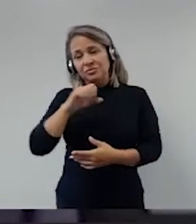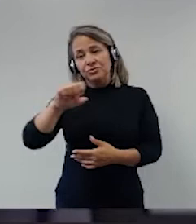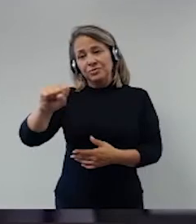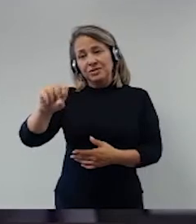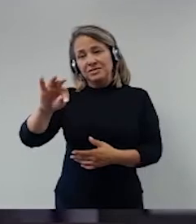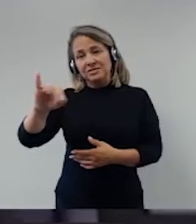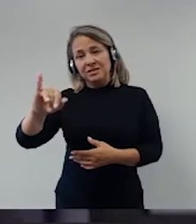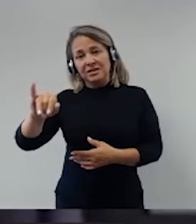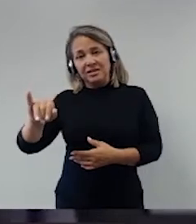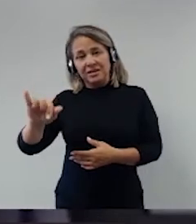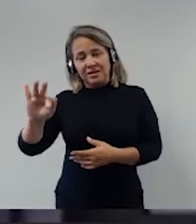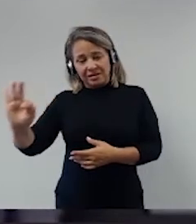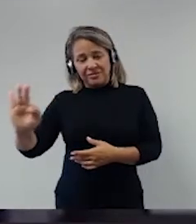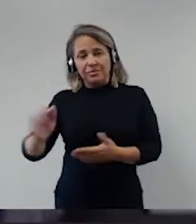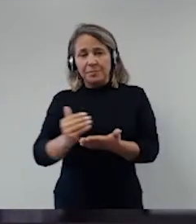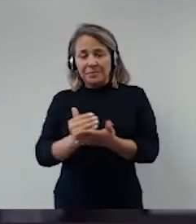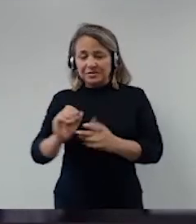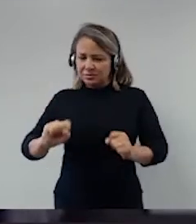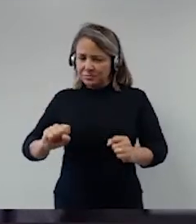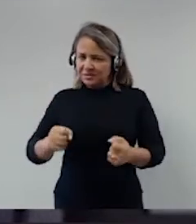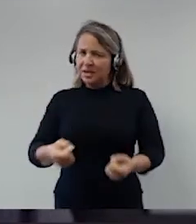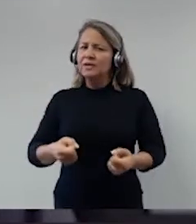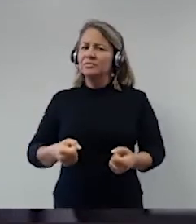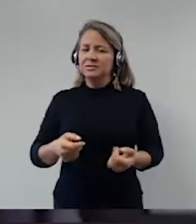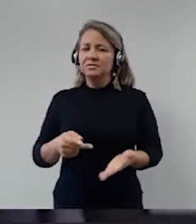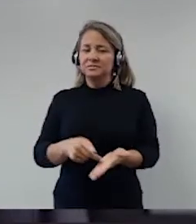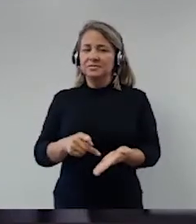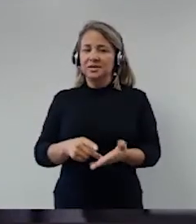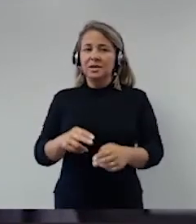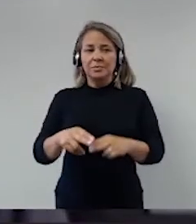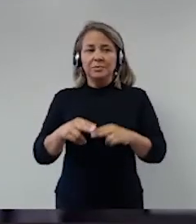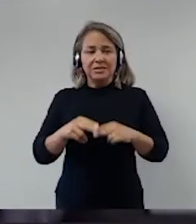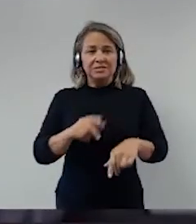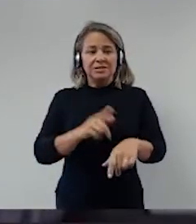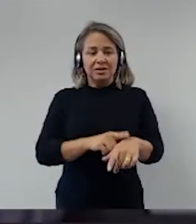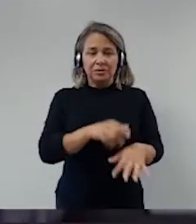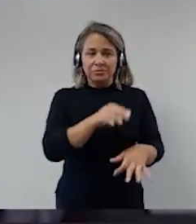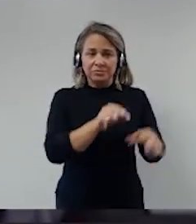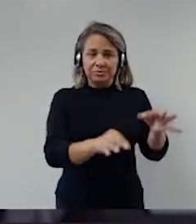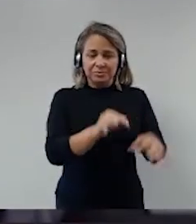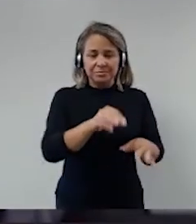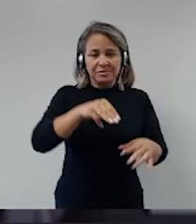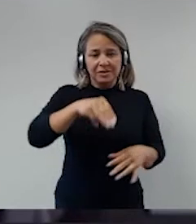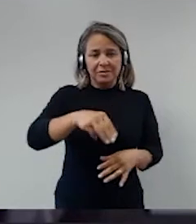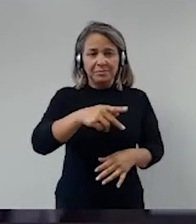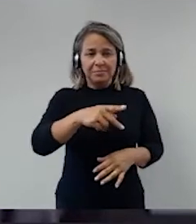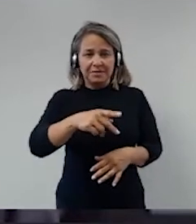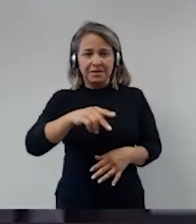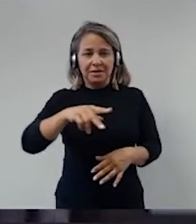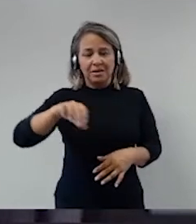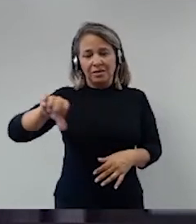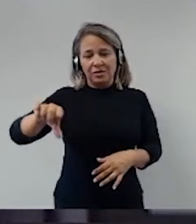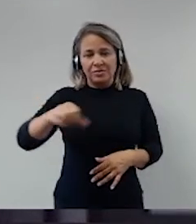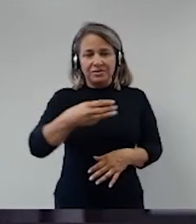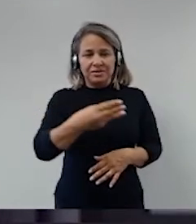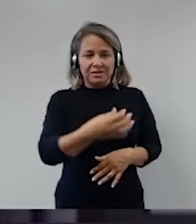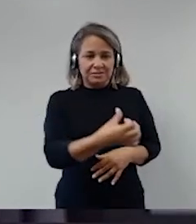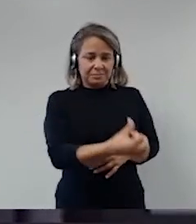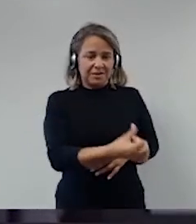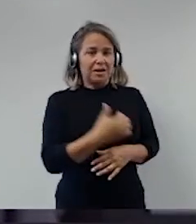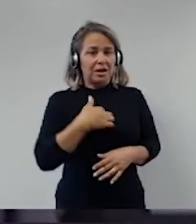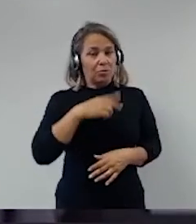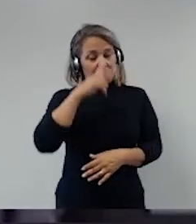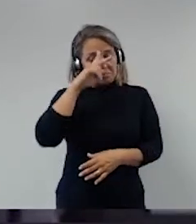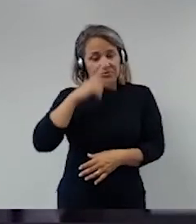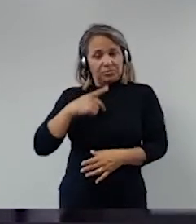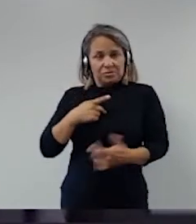vem a reforçar essa subversão. Por isso que, quando do julgamento da MP 936, eu particularmente penso